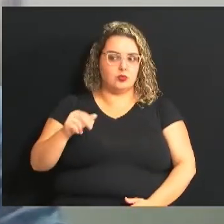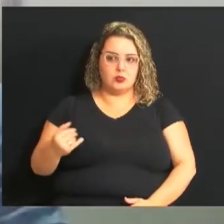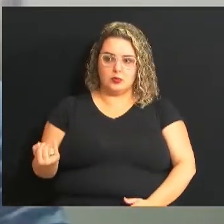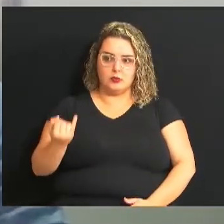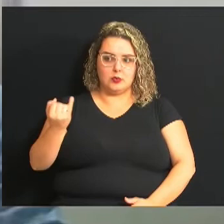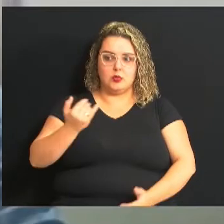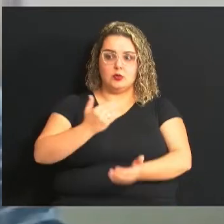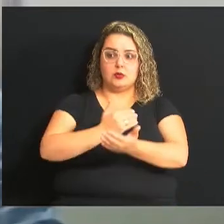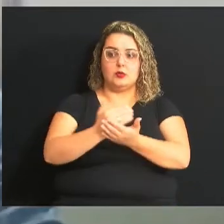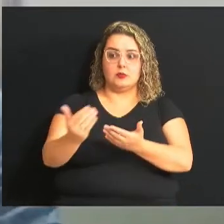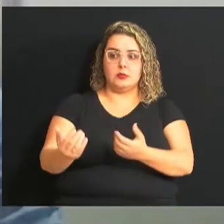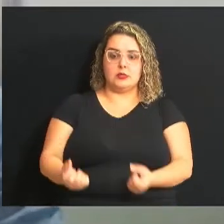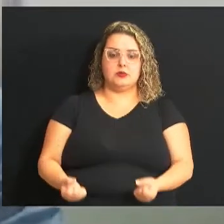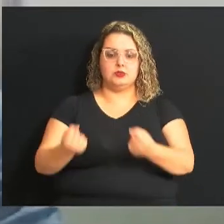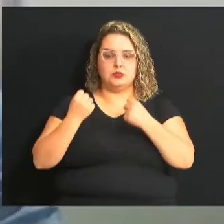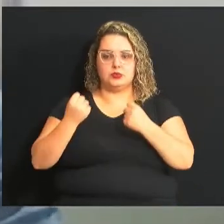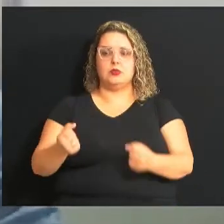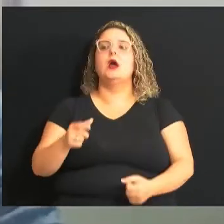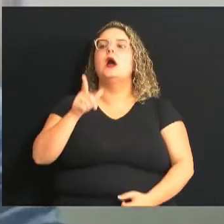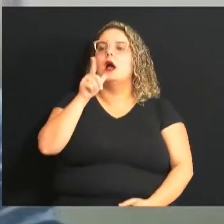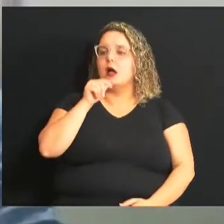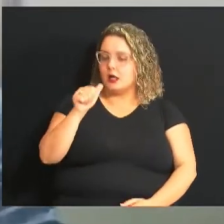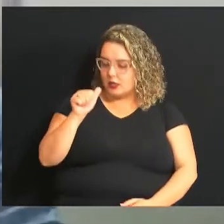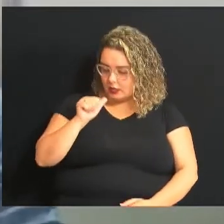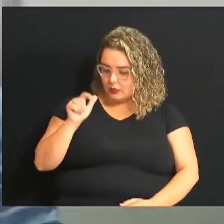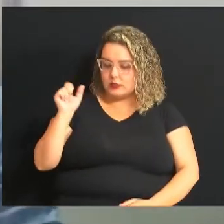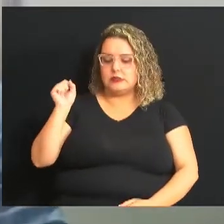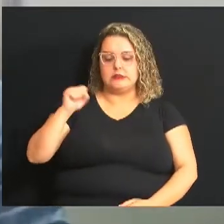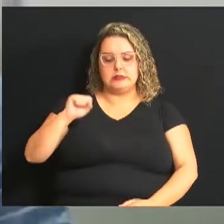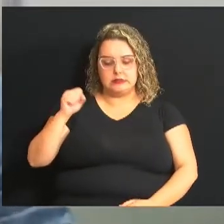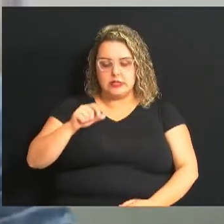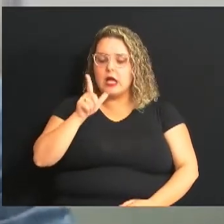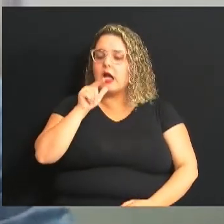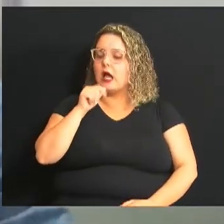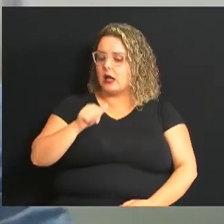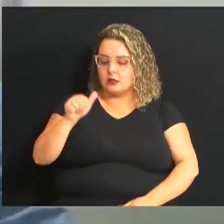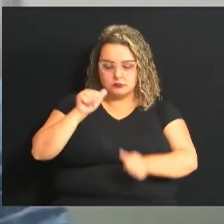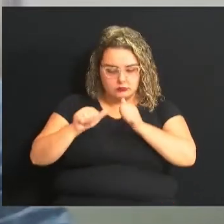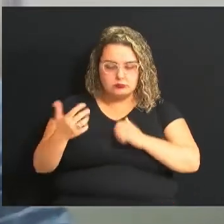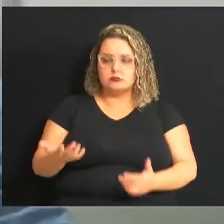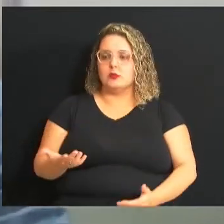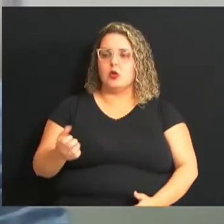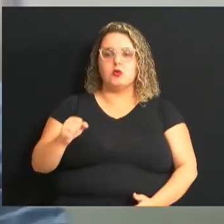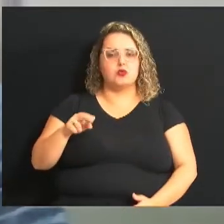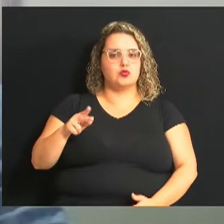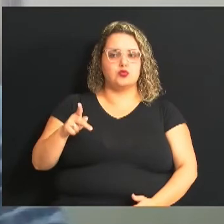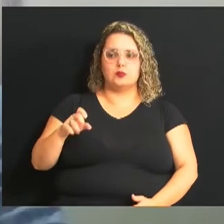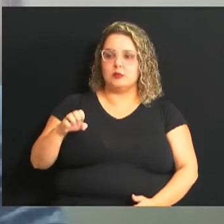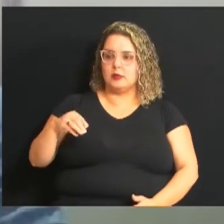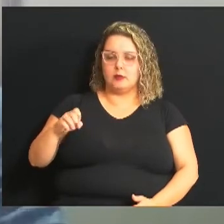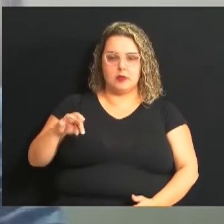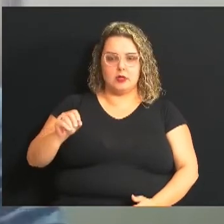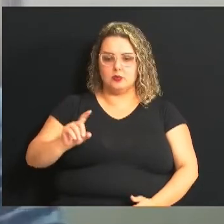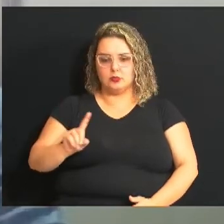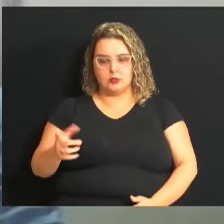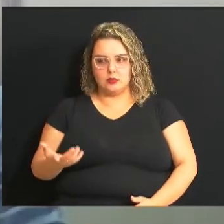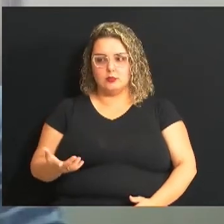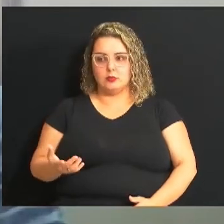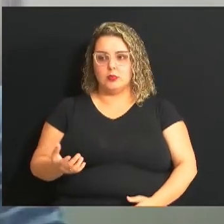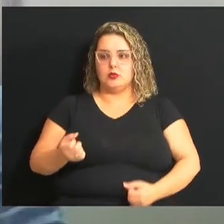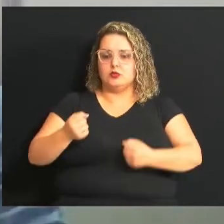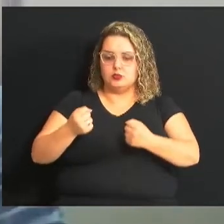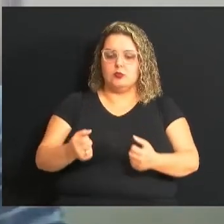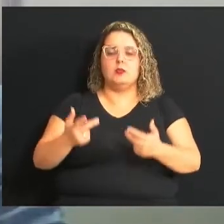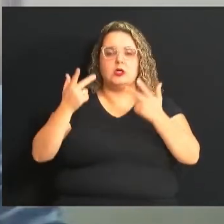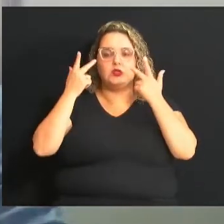atividade física. A água sim é de extrema importância. O suplemento ele não vai vir nesse primeiro momento. Mas quando você chegar a um peso normal, né,